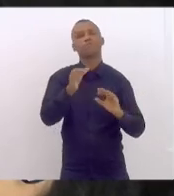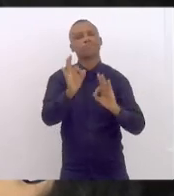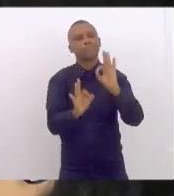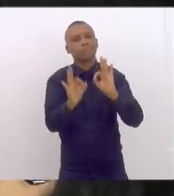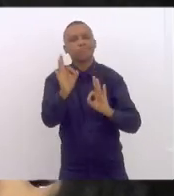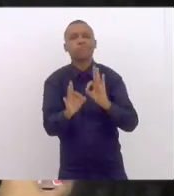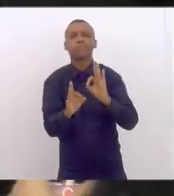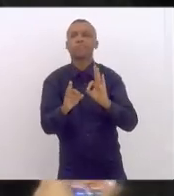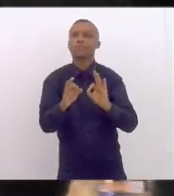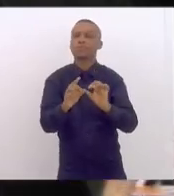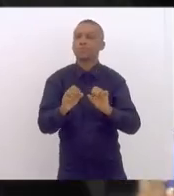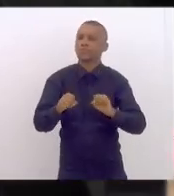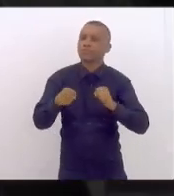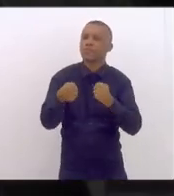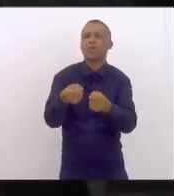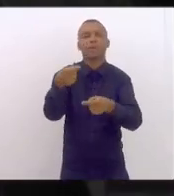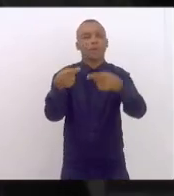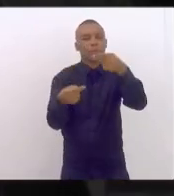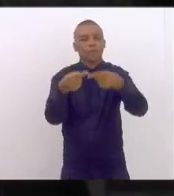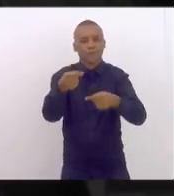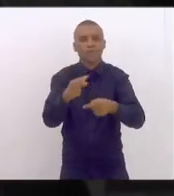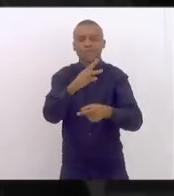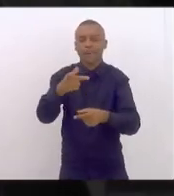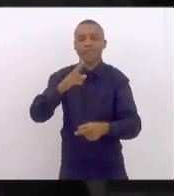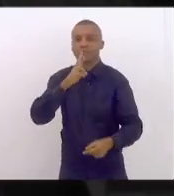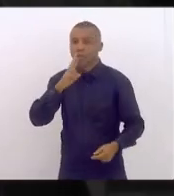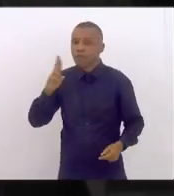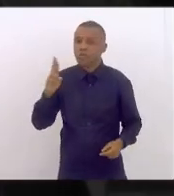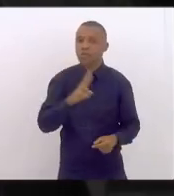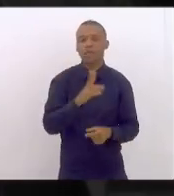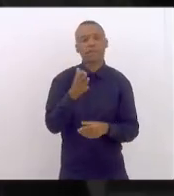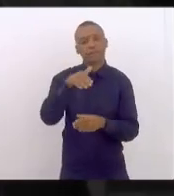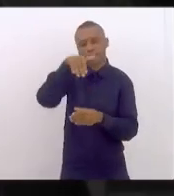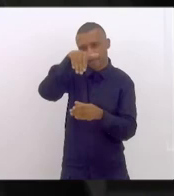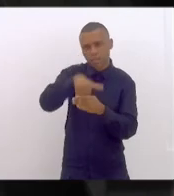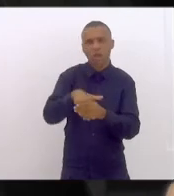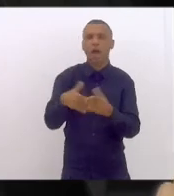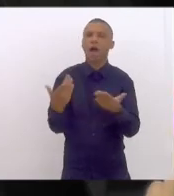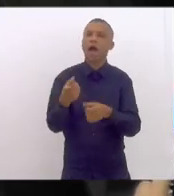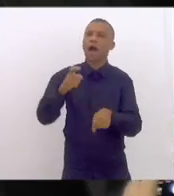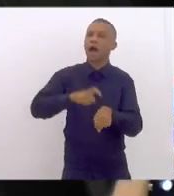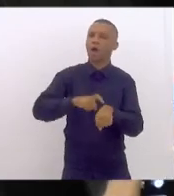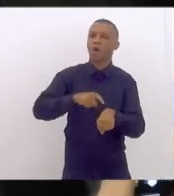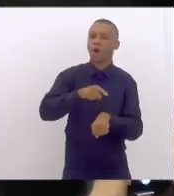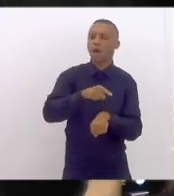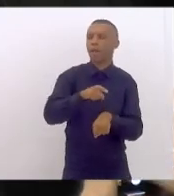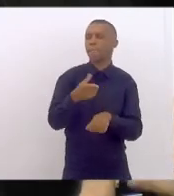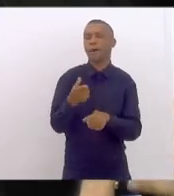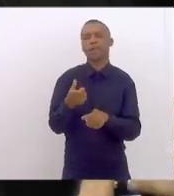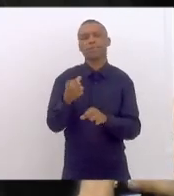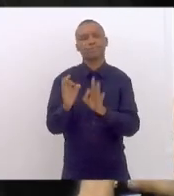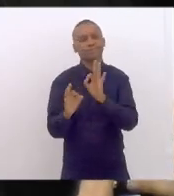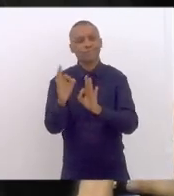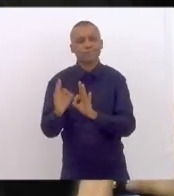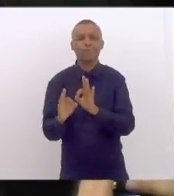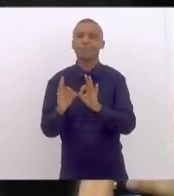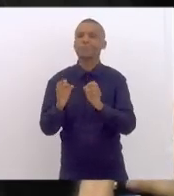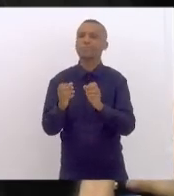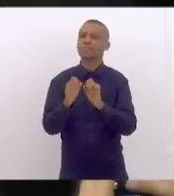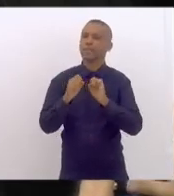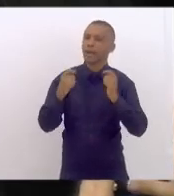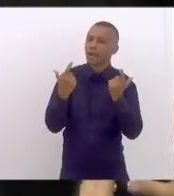emergirá do resultado das eleições agora no primeiro turno para a formação das assembleias legislativas do congresso